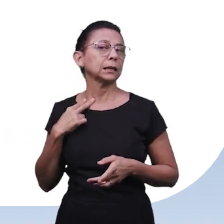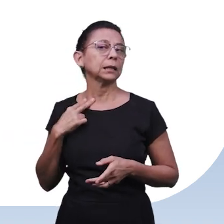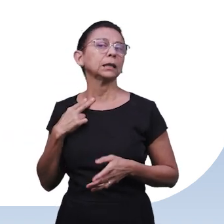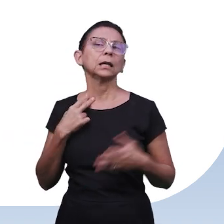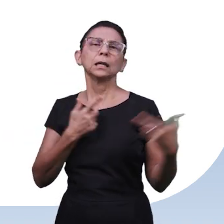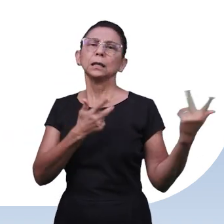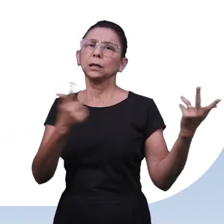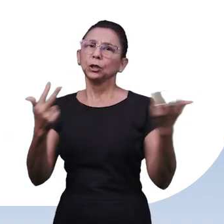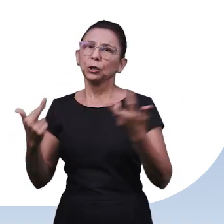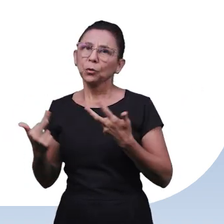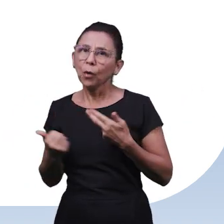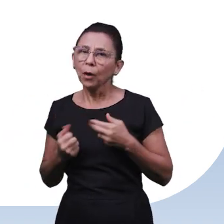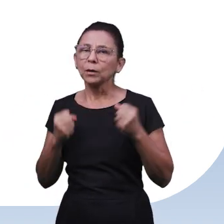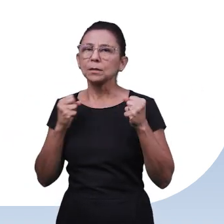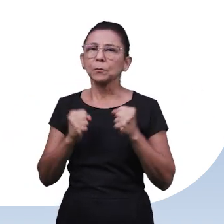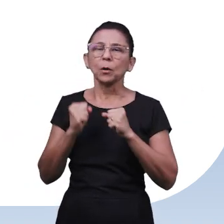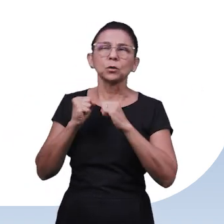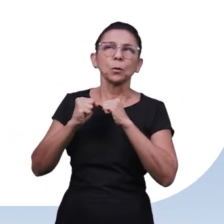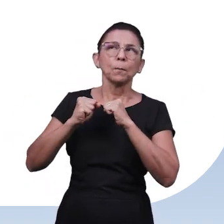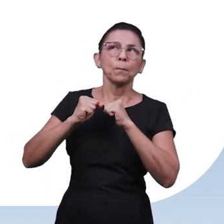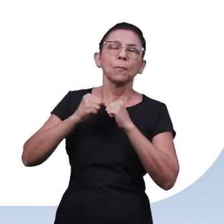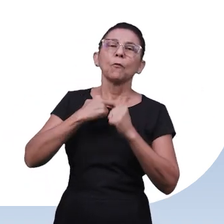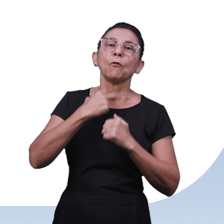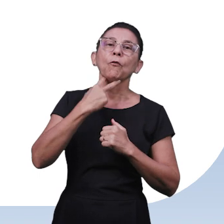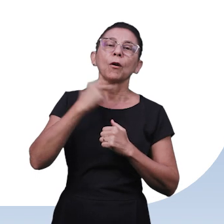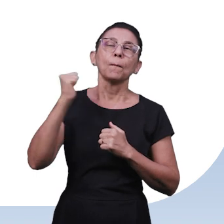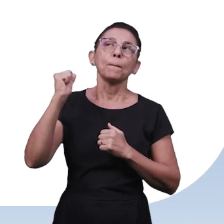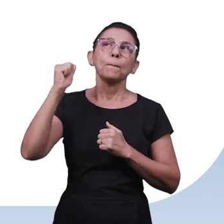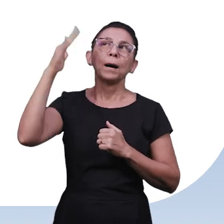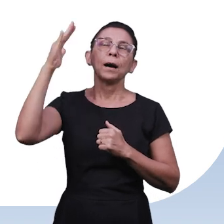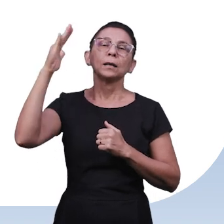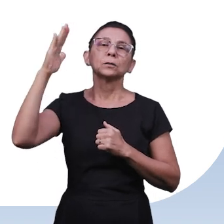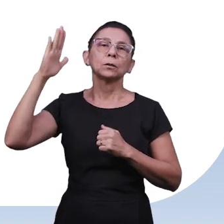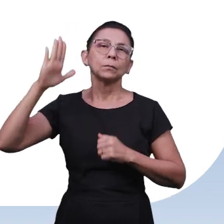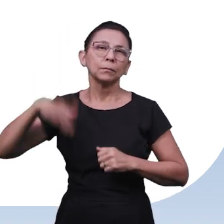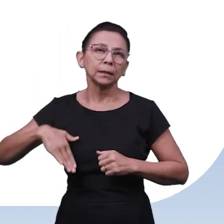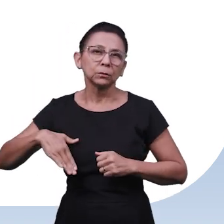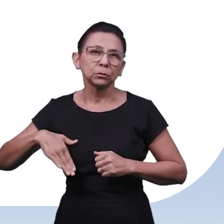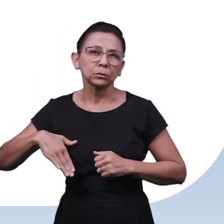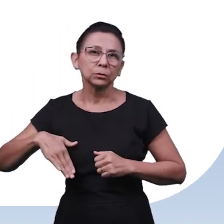vão amplificar o som da nossa voz.